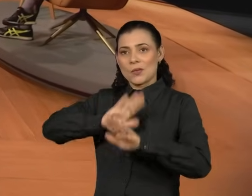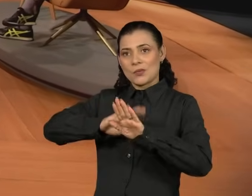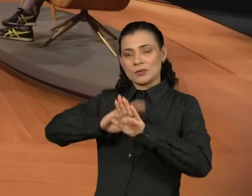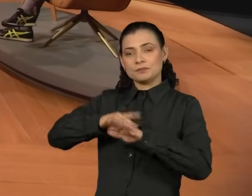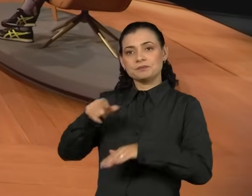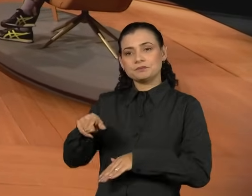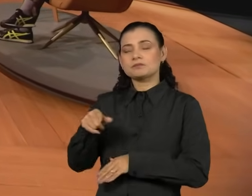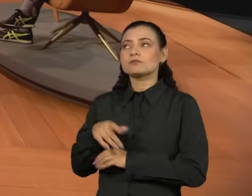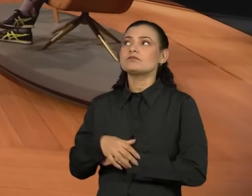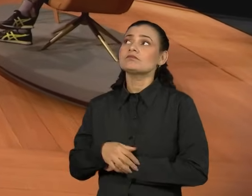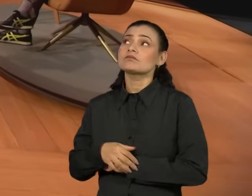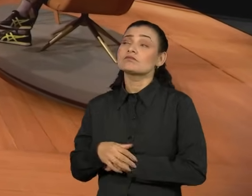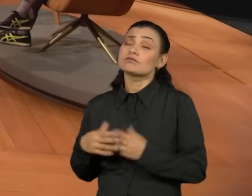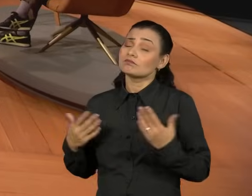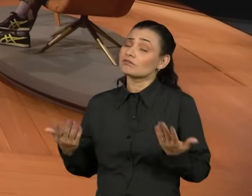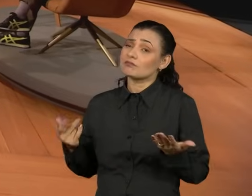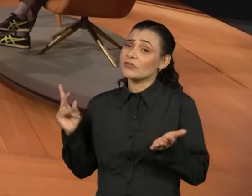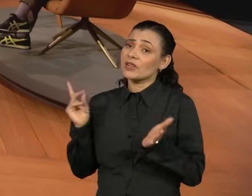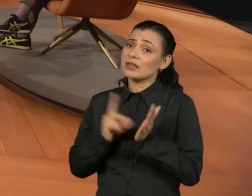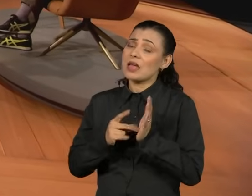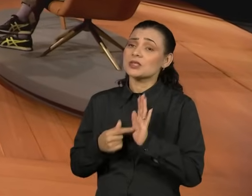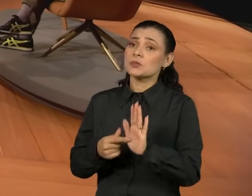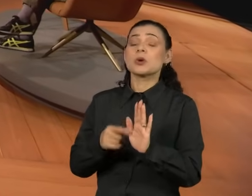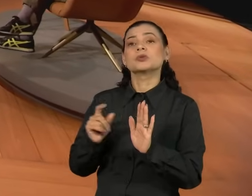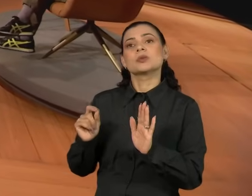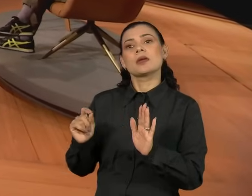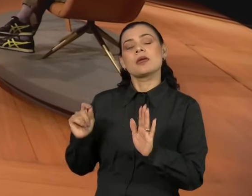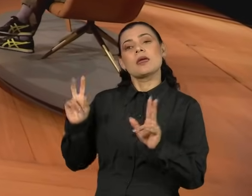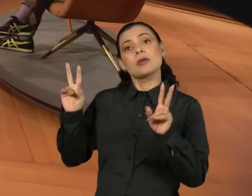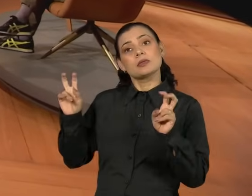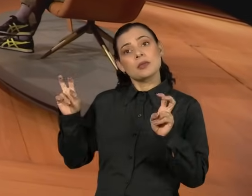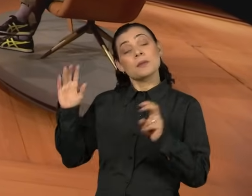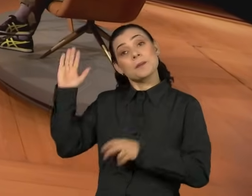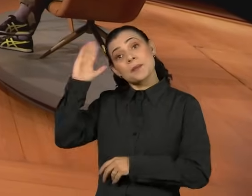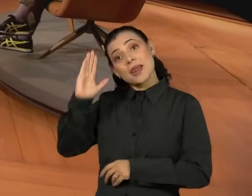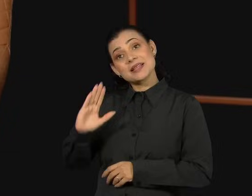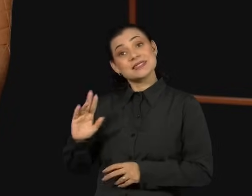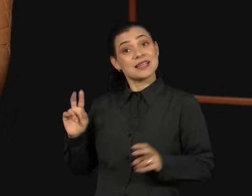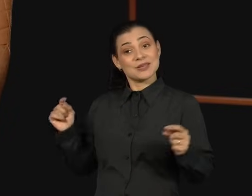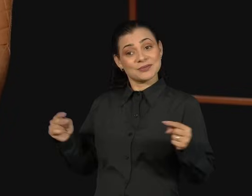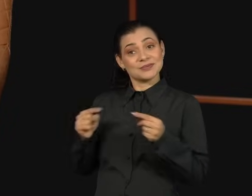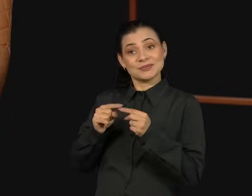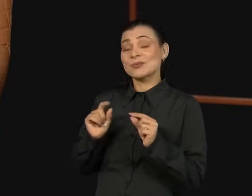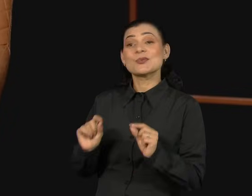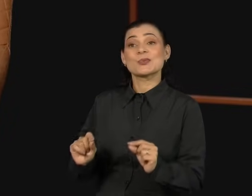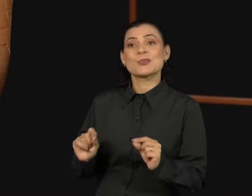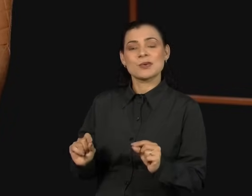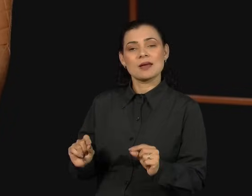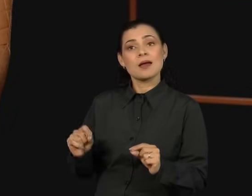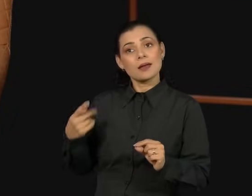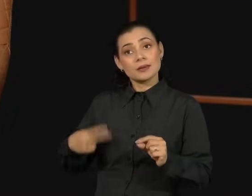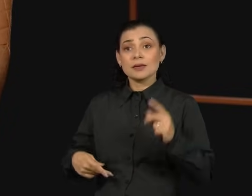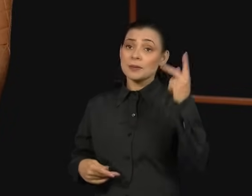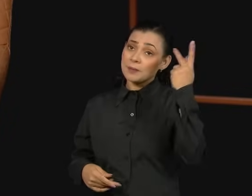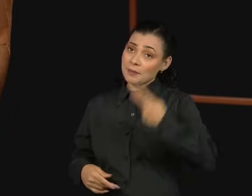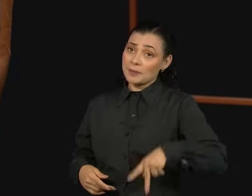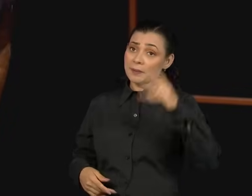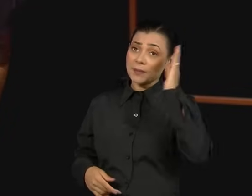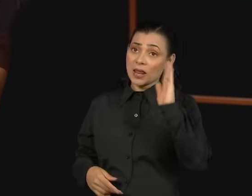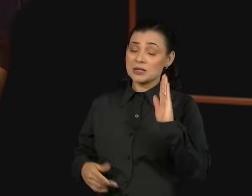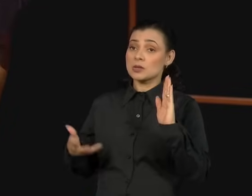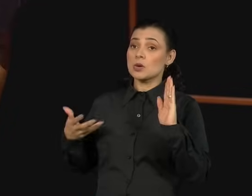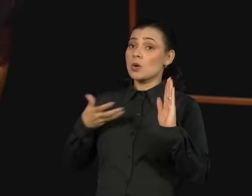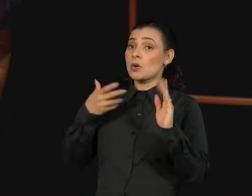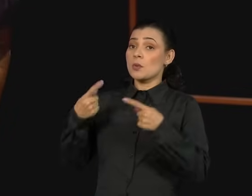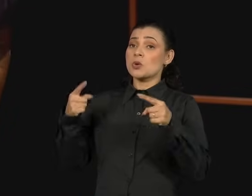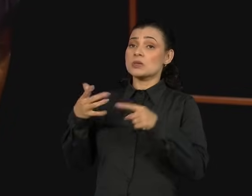essa ironia, né, na verdade, pegou uma questão muito brasileira, né, que é que no Brasil a música erudita não chega a